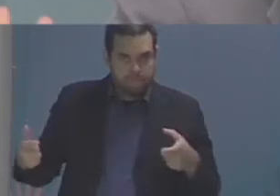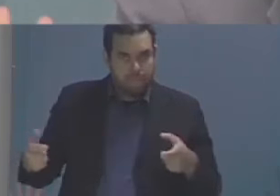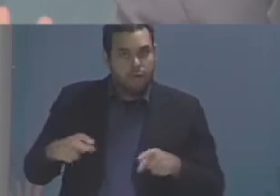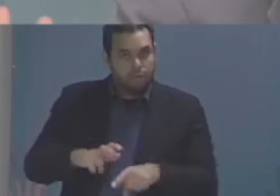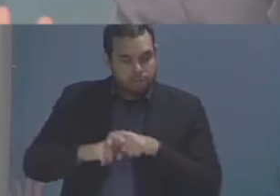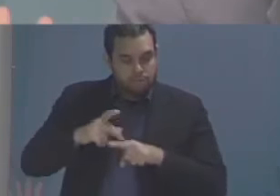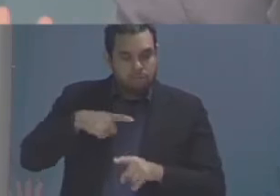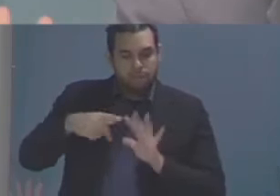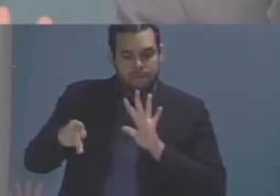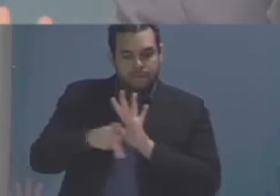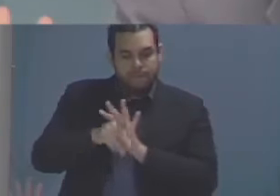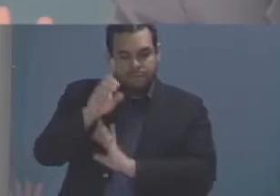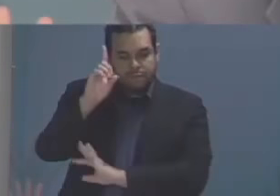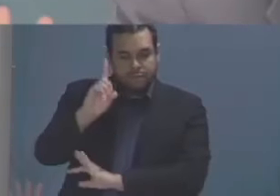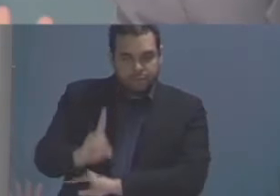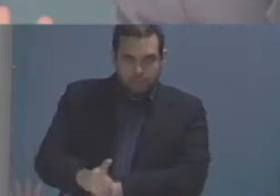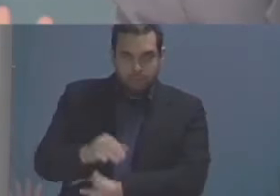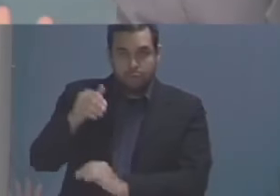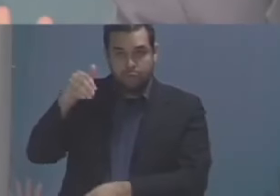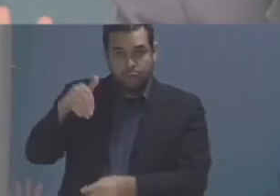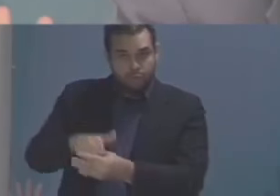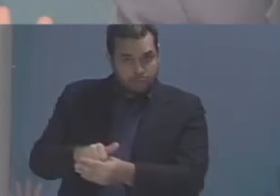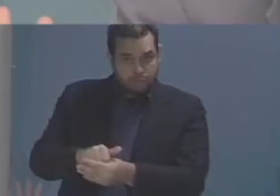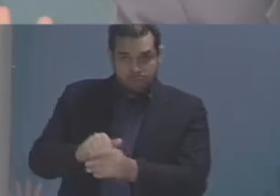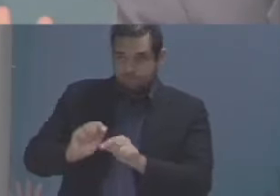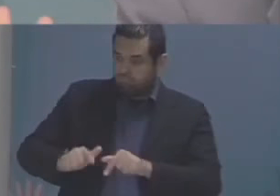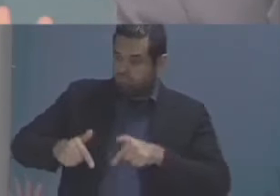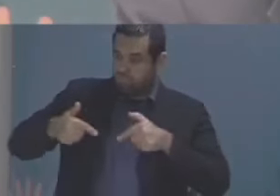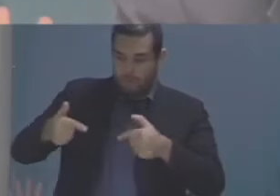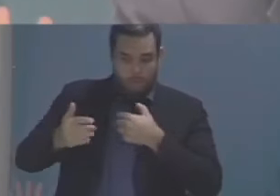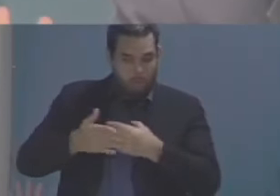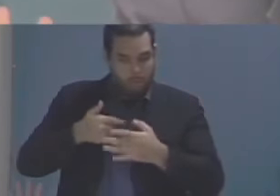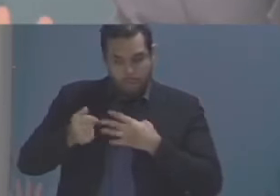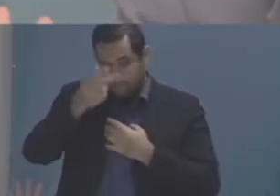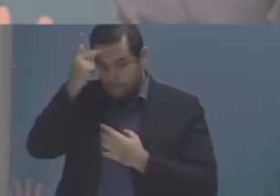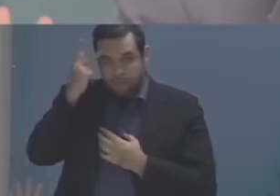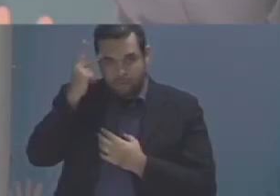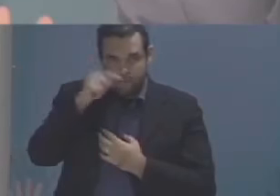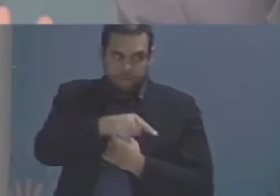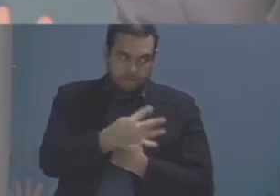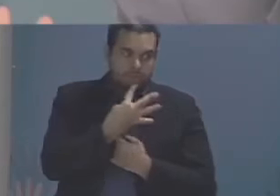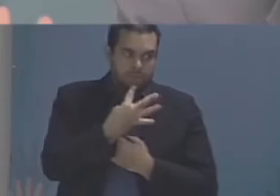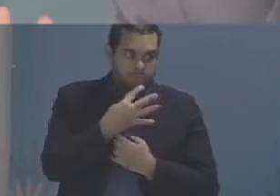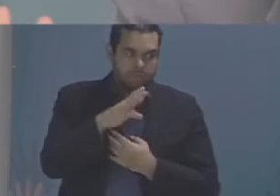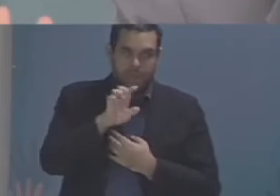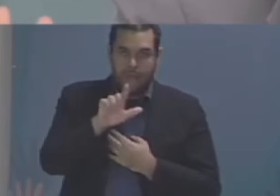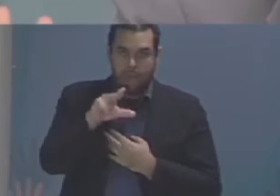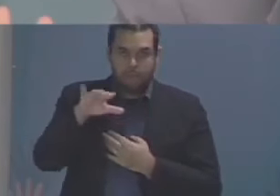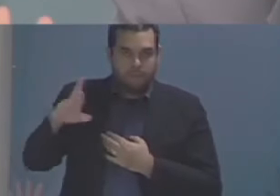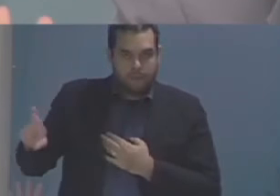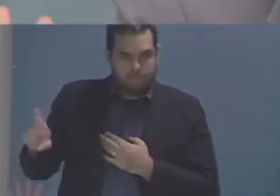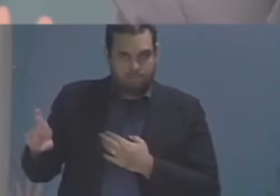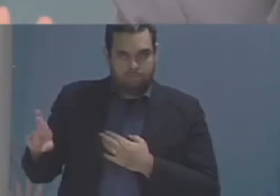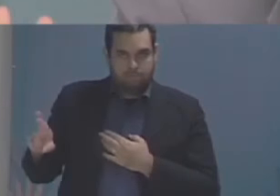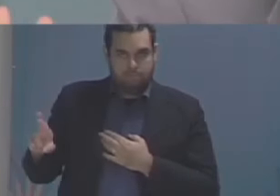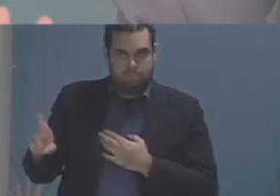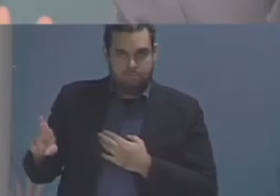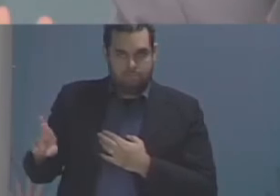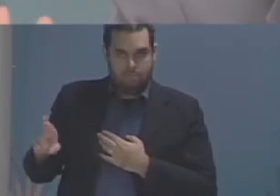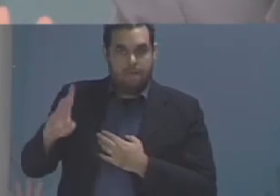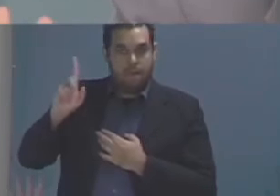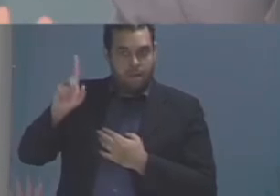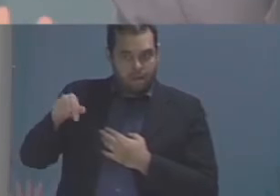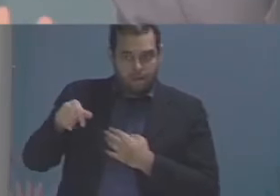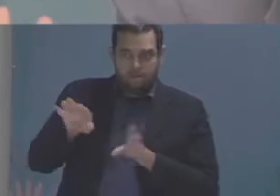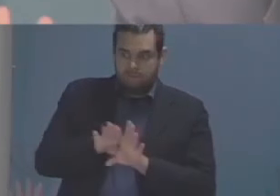naquilo que elas têm o direito de votar e de fazer campanha para quem quer que seja. E alguns deles você conhece, como é o caso do Leandro Malloy. Leandro Malloy já é também